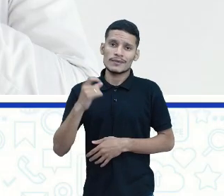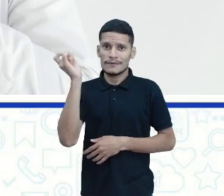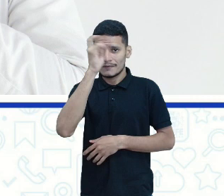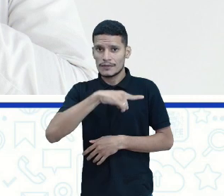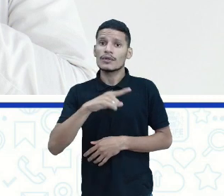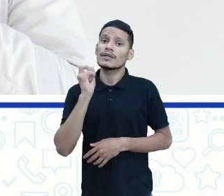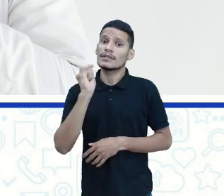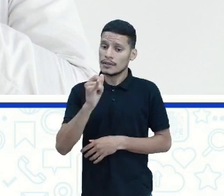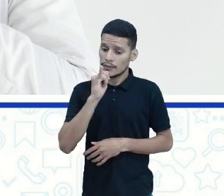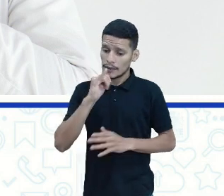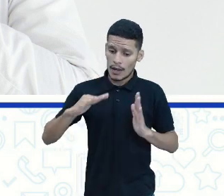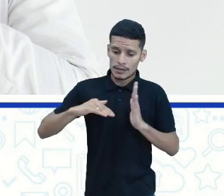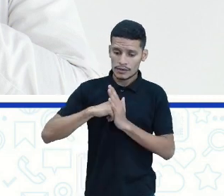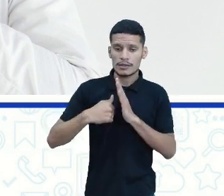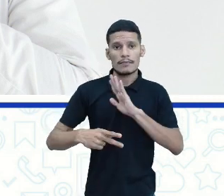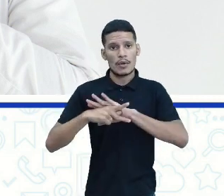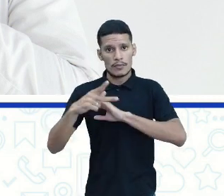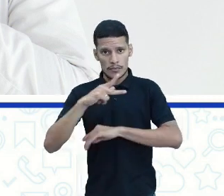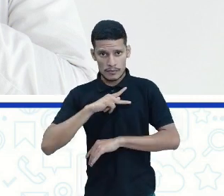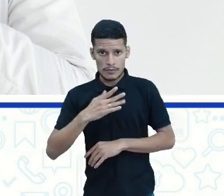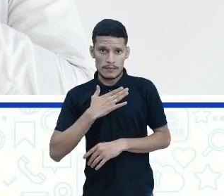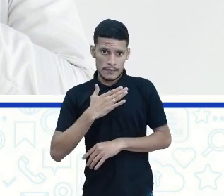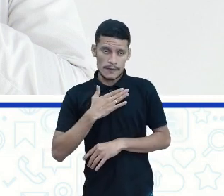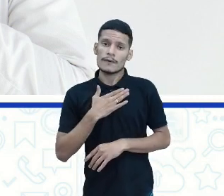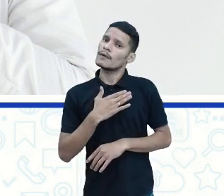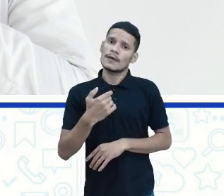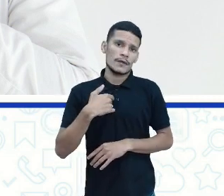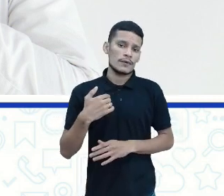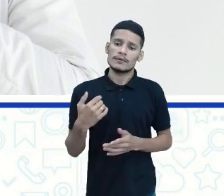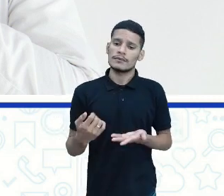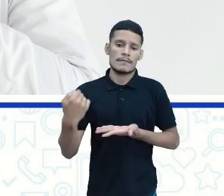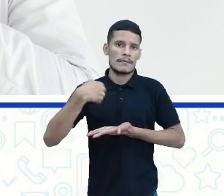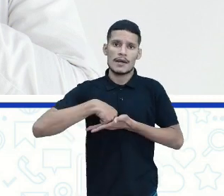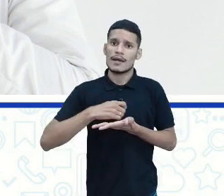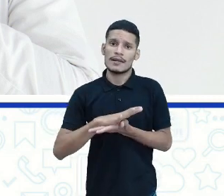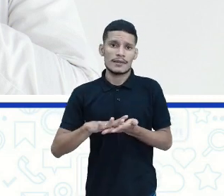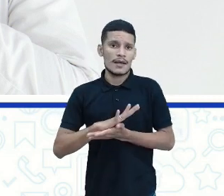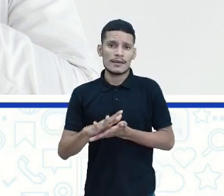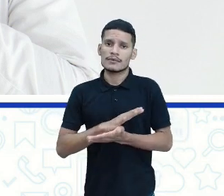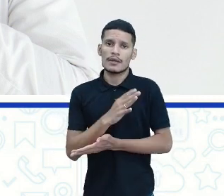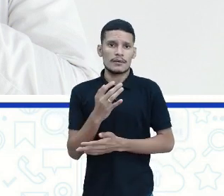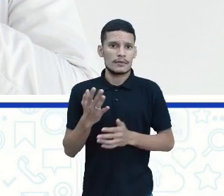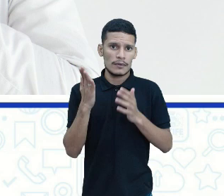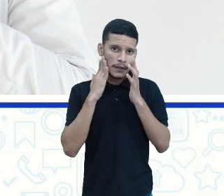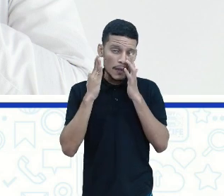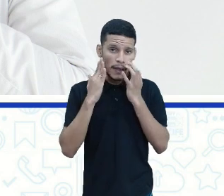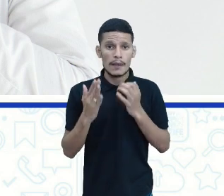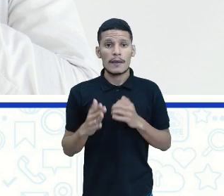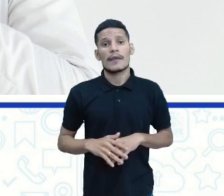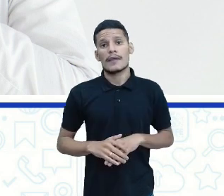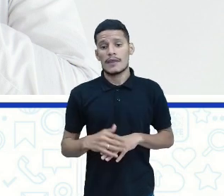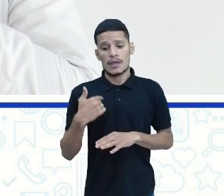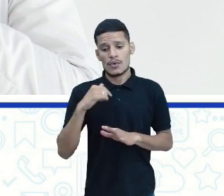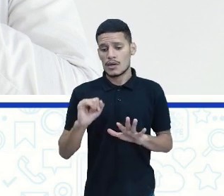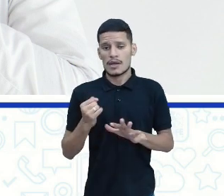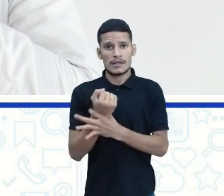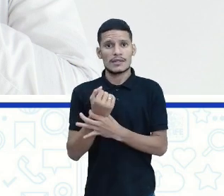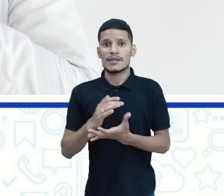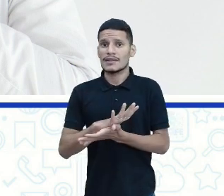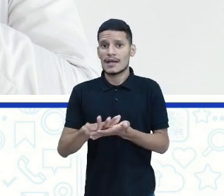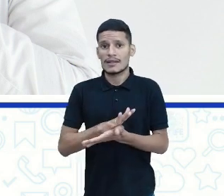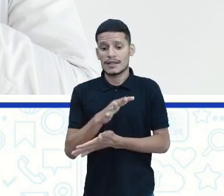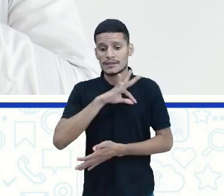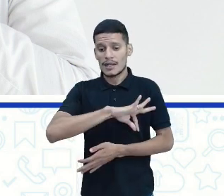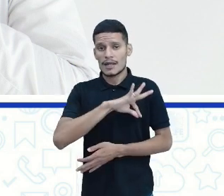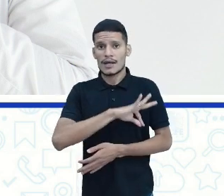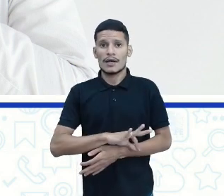acontecer um acidente comigo, eu não vou receber dinheiro nenhum, não vou receber indenização, enfim. Eu não tenho uma garantia, por exemplo, de ter um